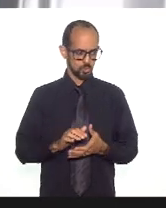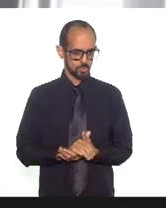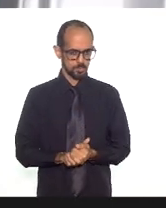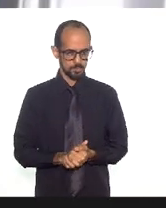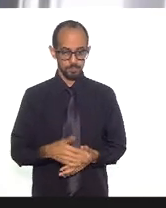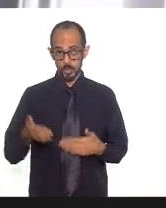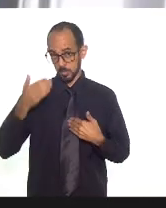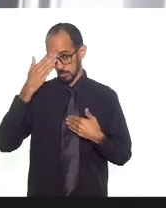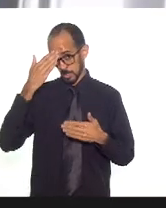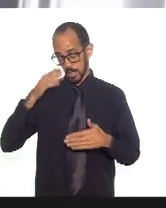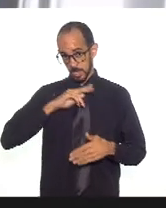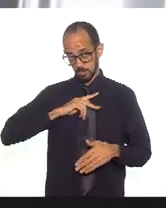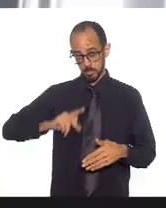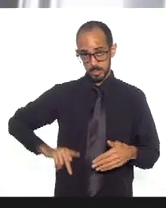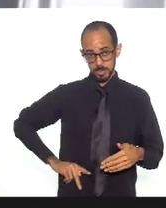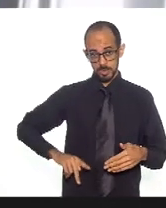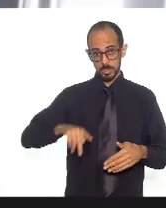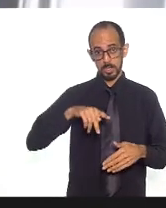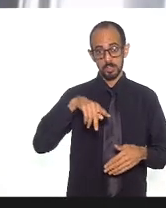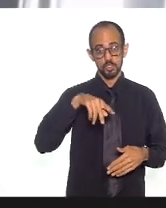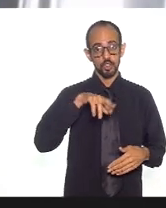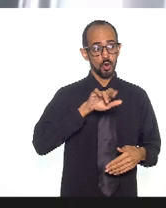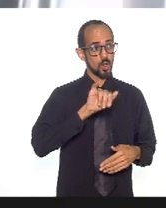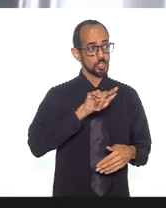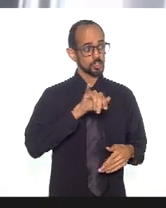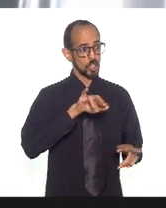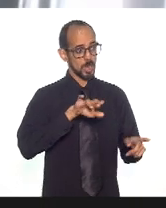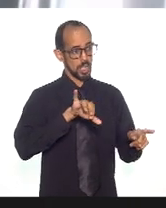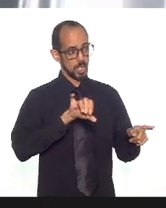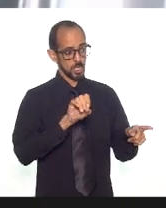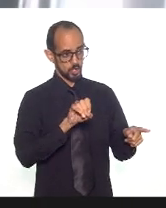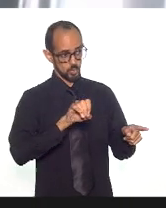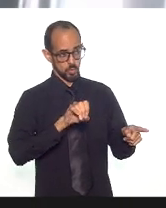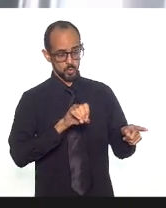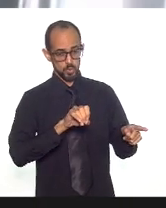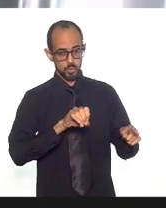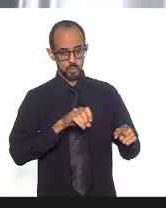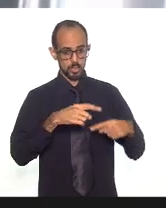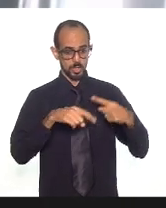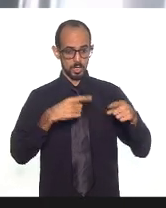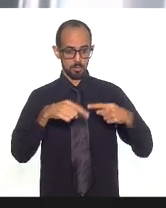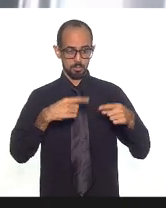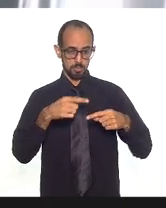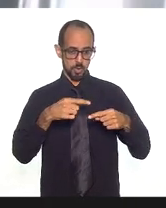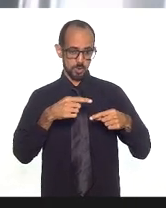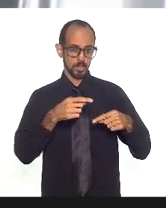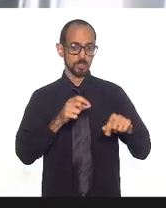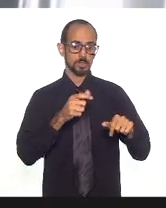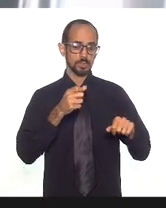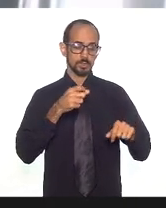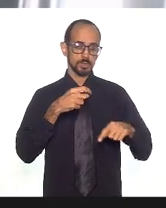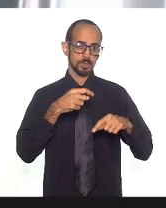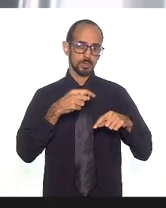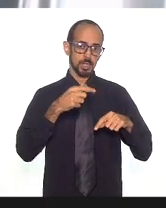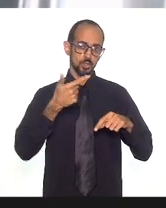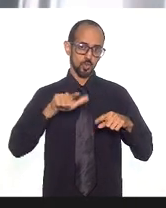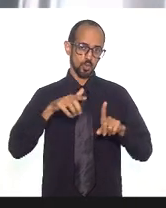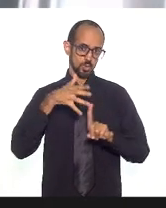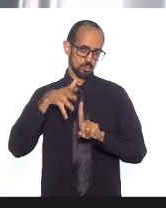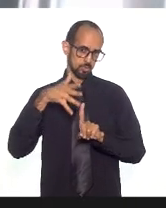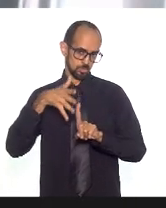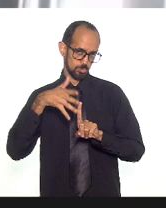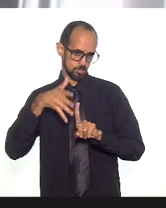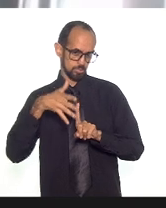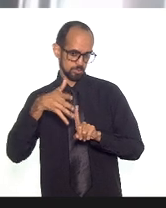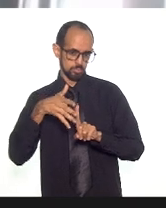Obrigado, presidente Rogério Pires. Naturalmente que depois das demais intervenções que passaram a ser feitas a partir